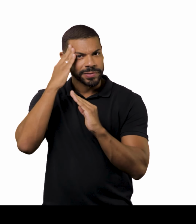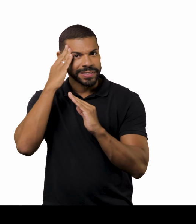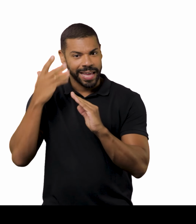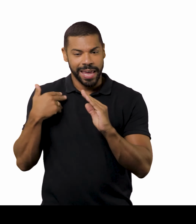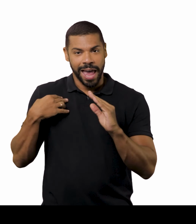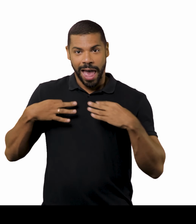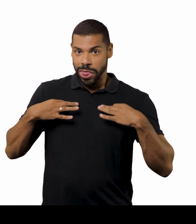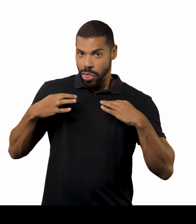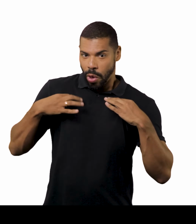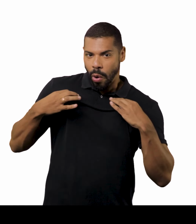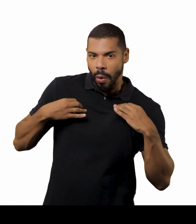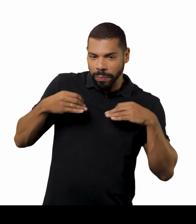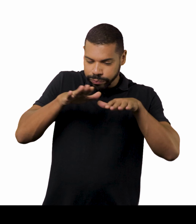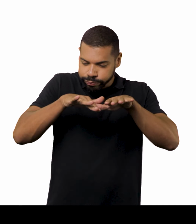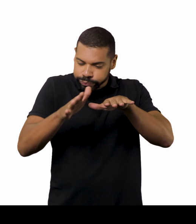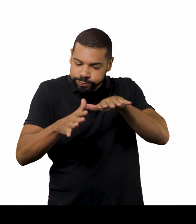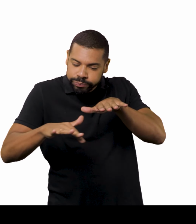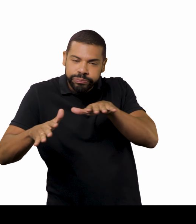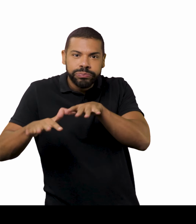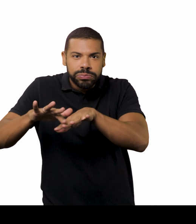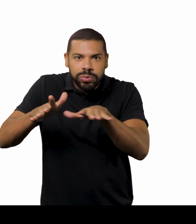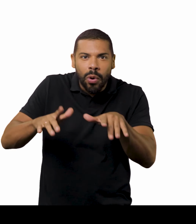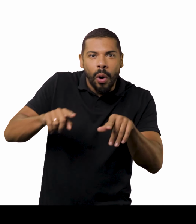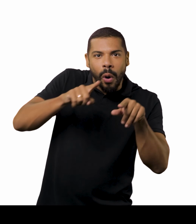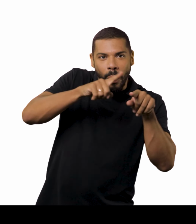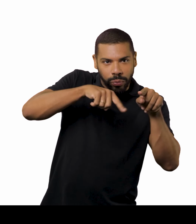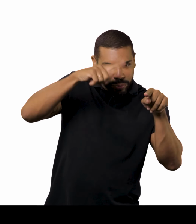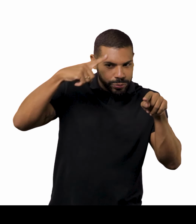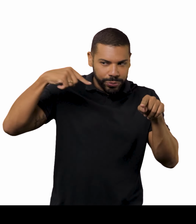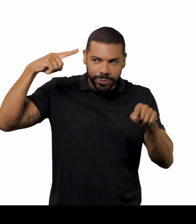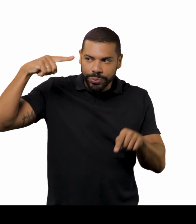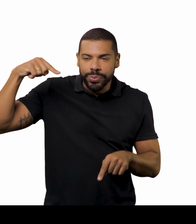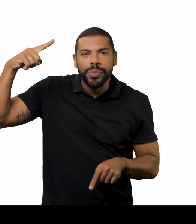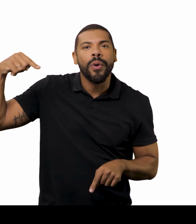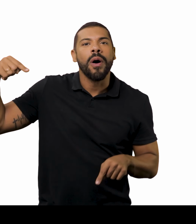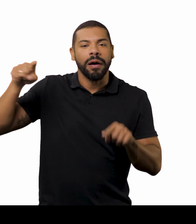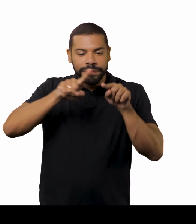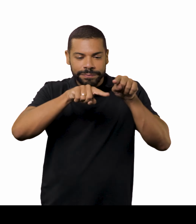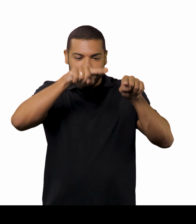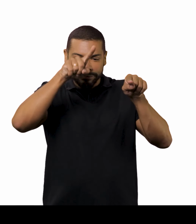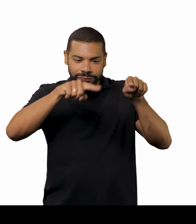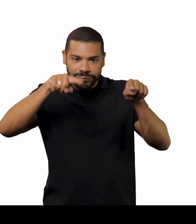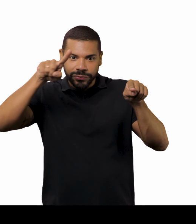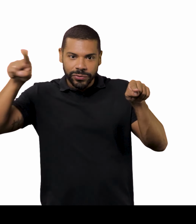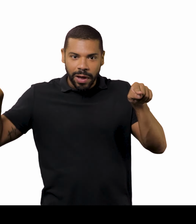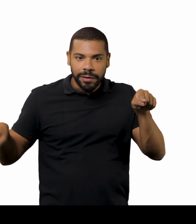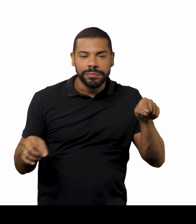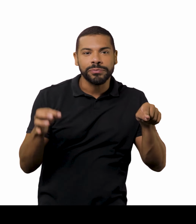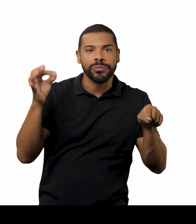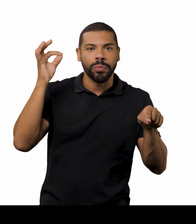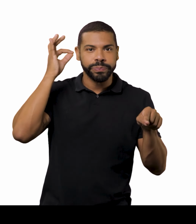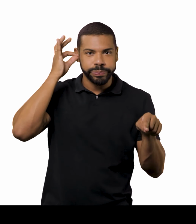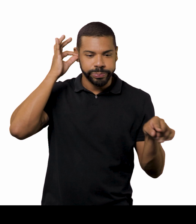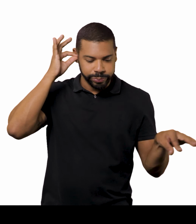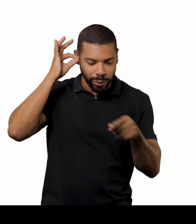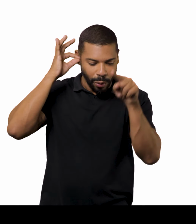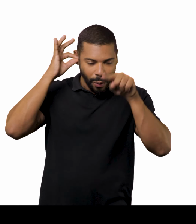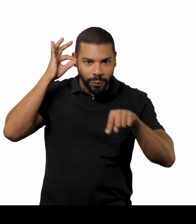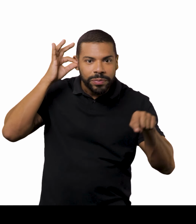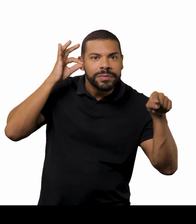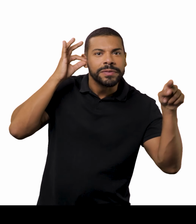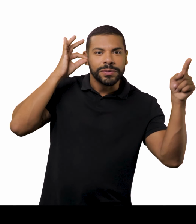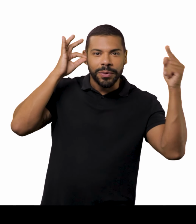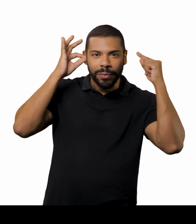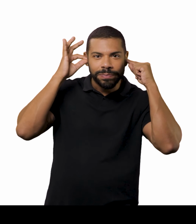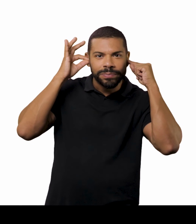você tem essas ondas sonoras. Dessas ondas saem fios e se conectam nas orelhas. Então é como se fosse assim,